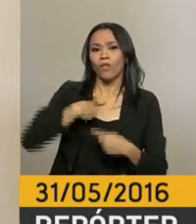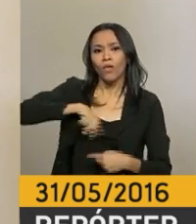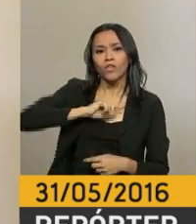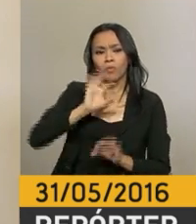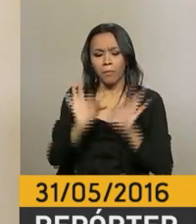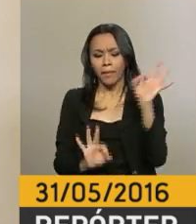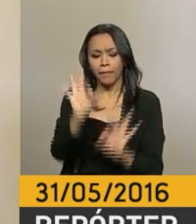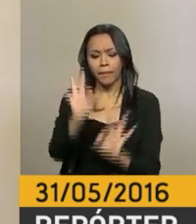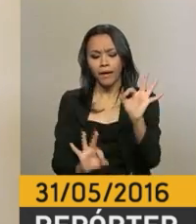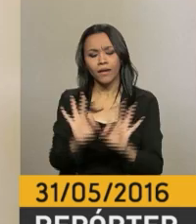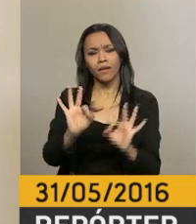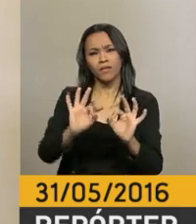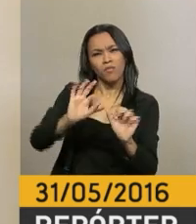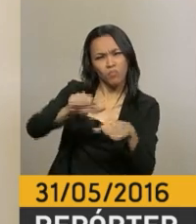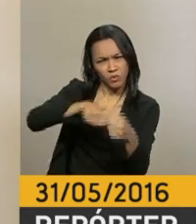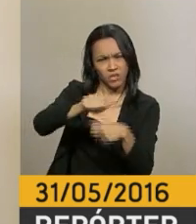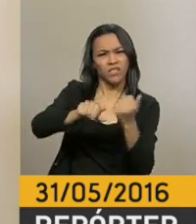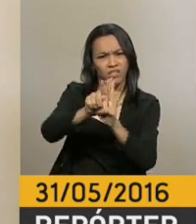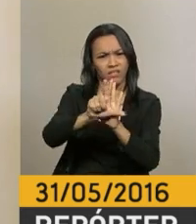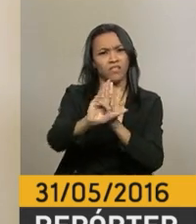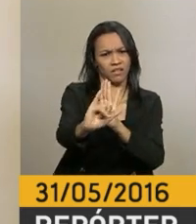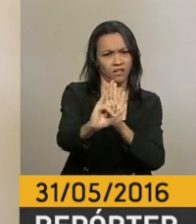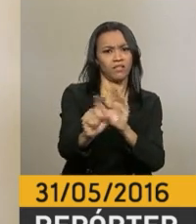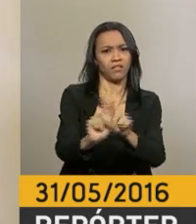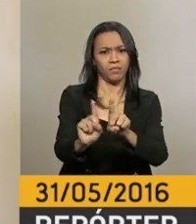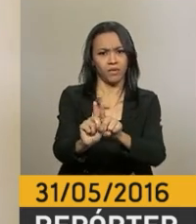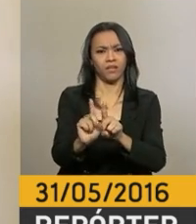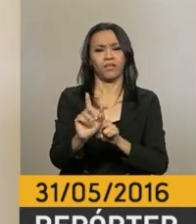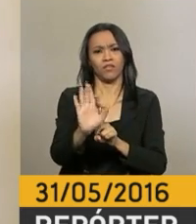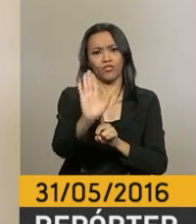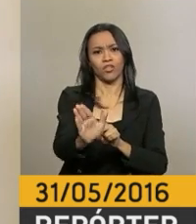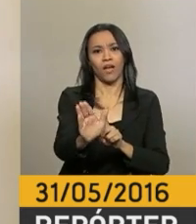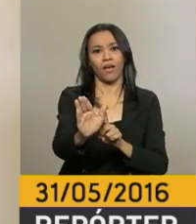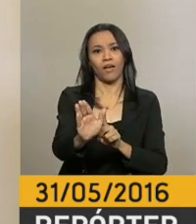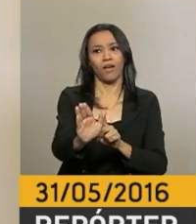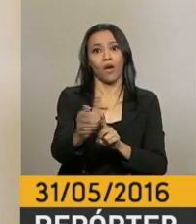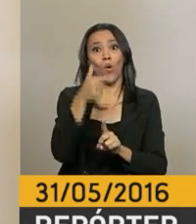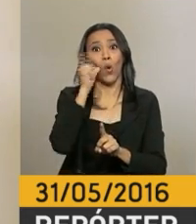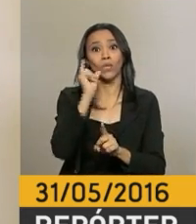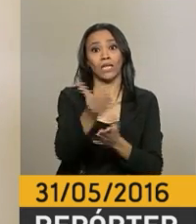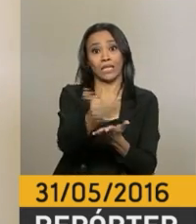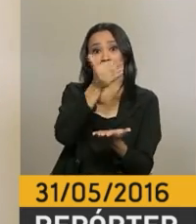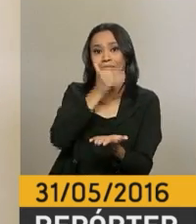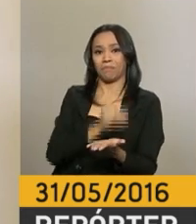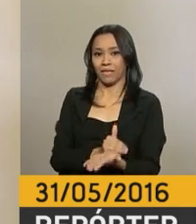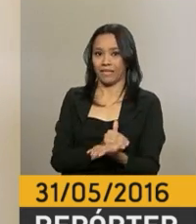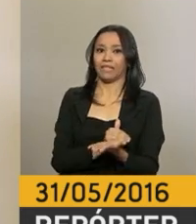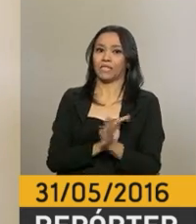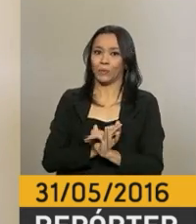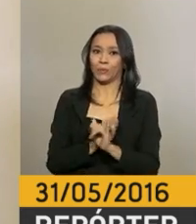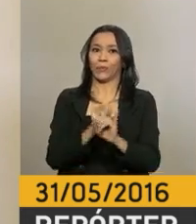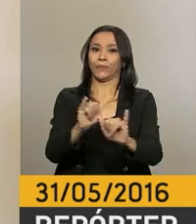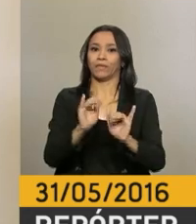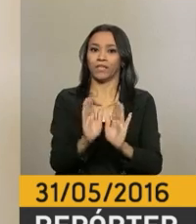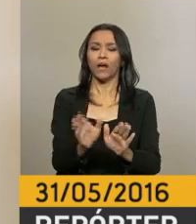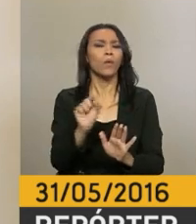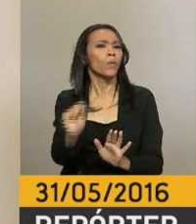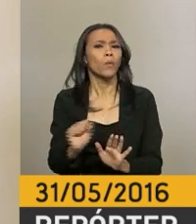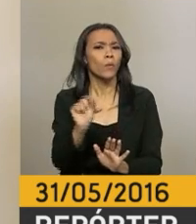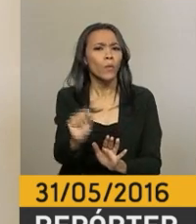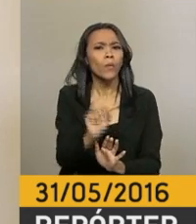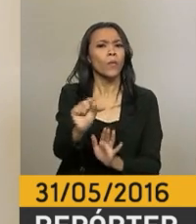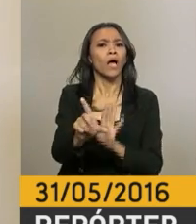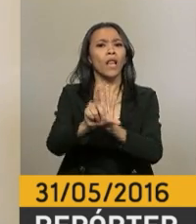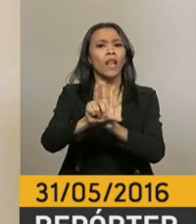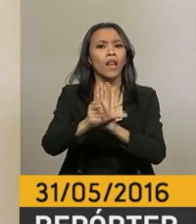alterações legislativas, que eu acabei até antecipando ontem, depois da reunião com o secretário Beltrame, em relação à